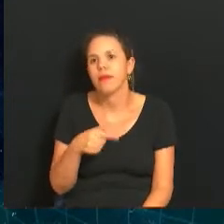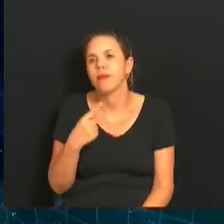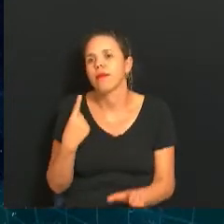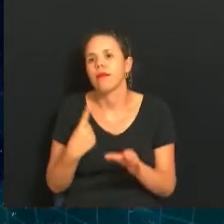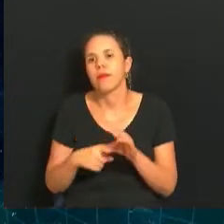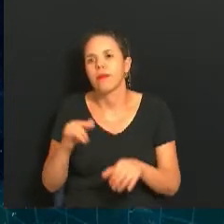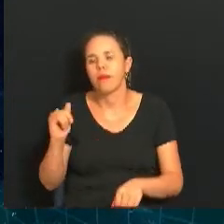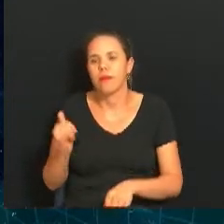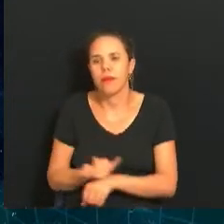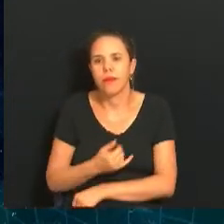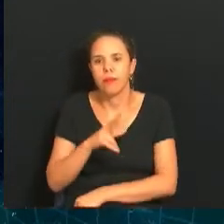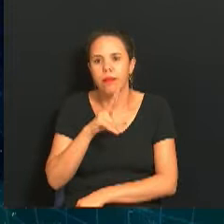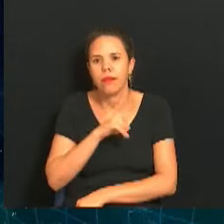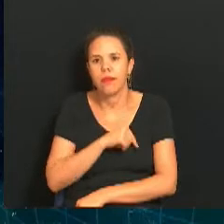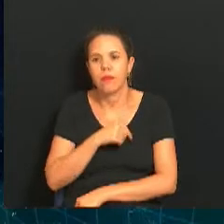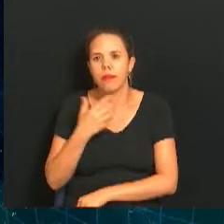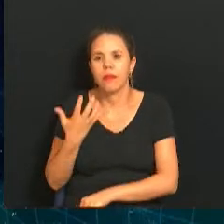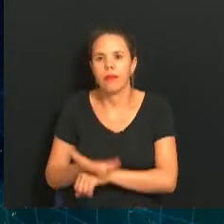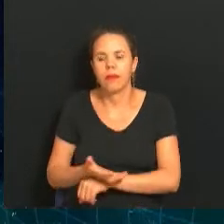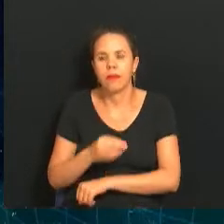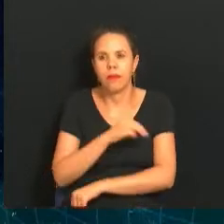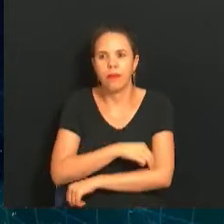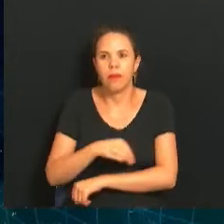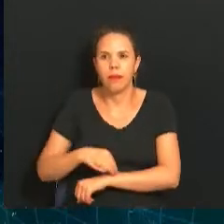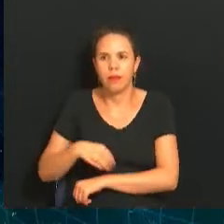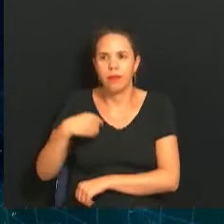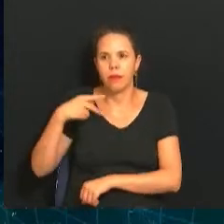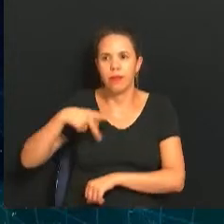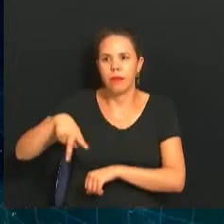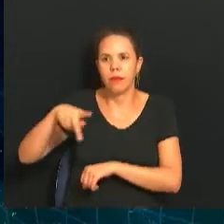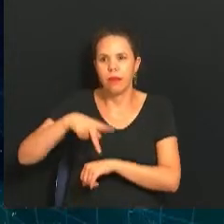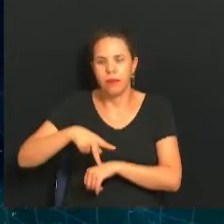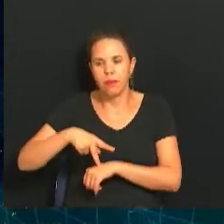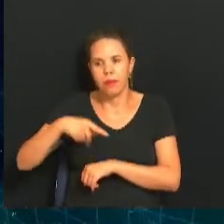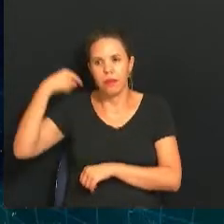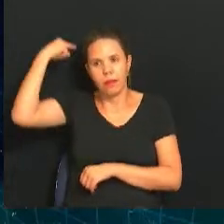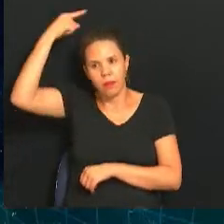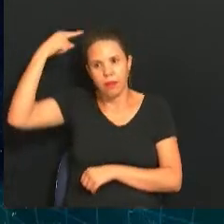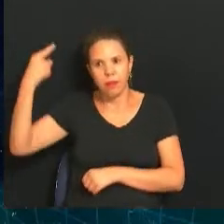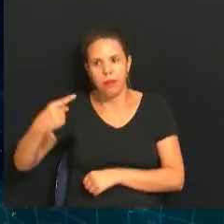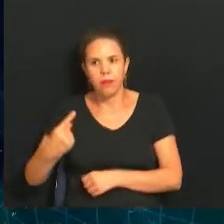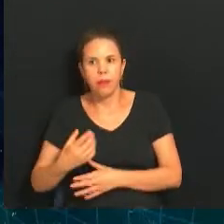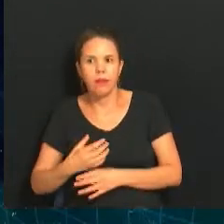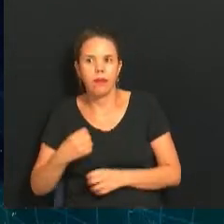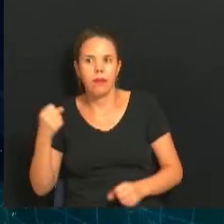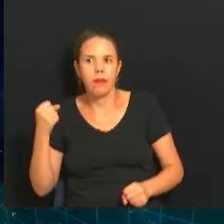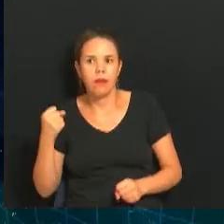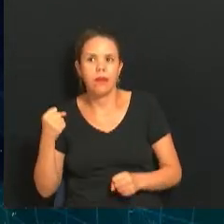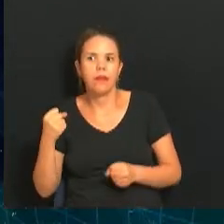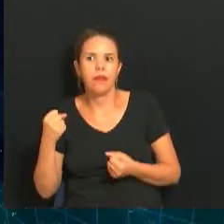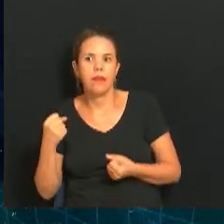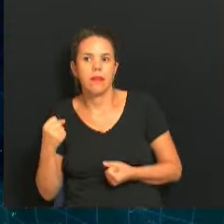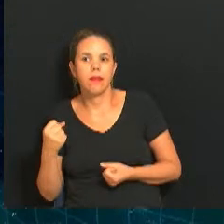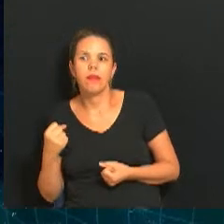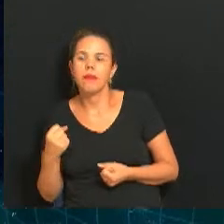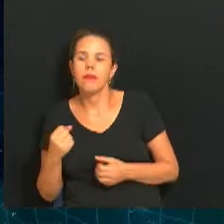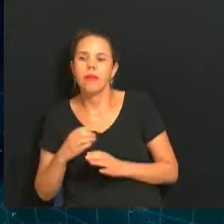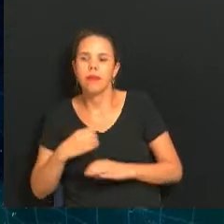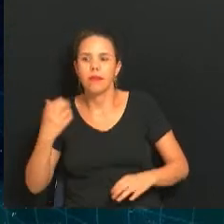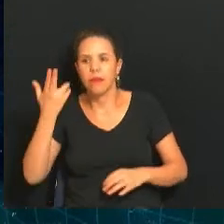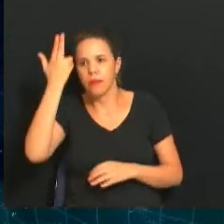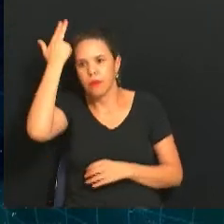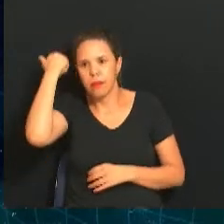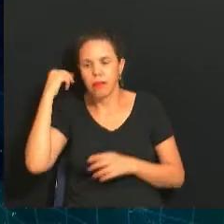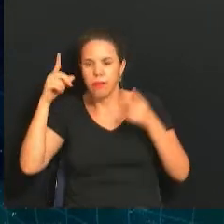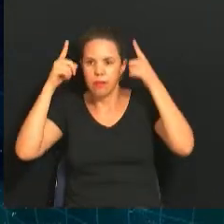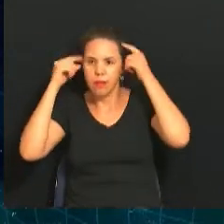Cosmópolis, Jaguariúna, Arthur Nogueira, Nova Odessa, Montemor, Pedreira, Santo Antônio de Posse, Engenheiro